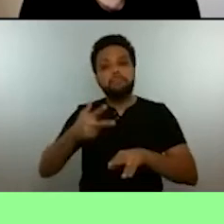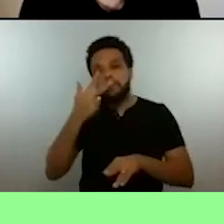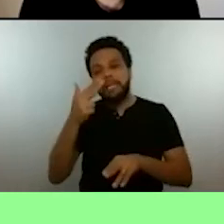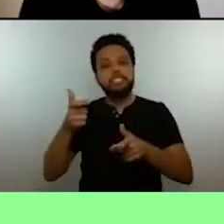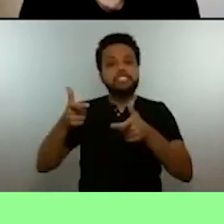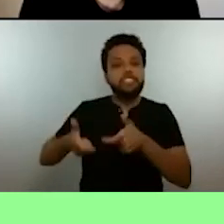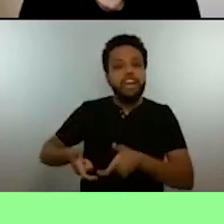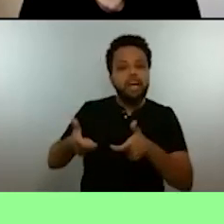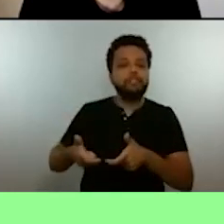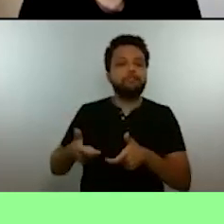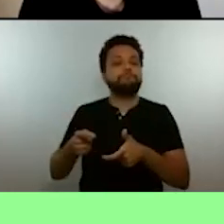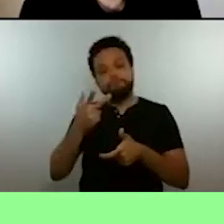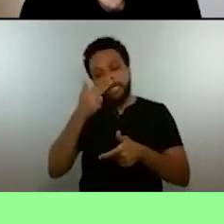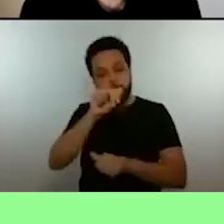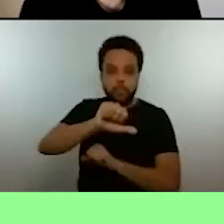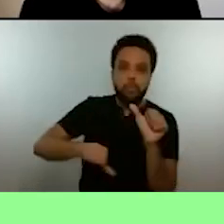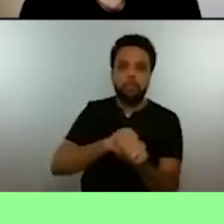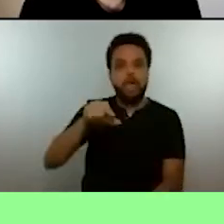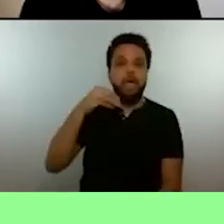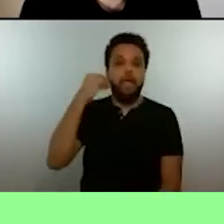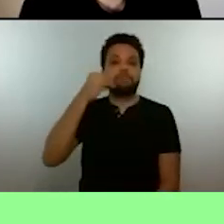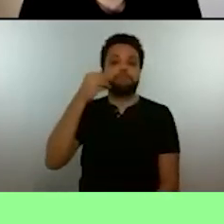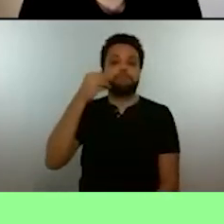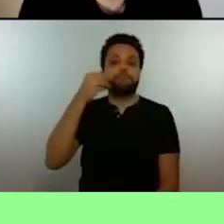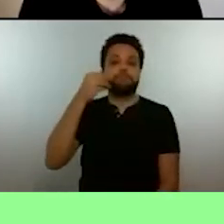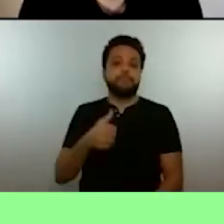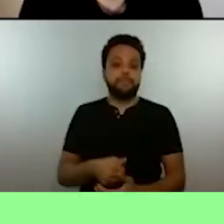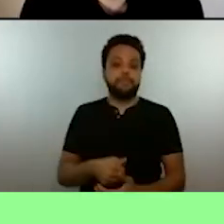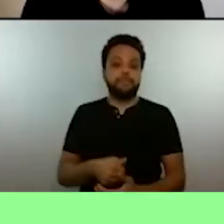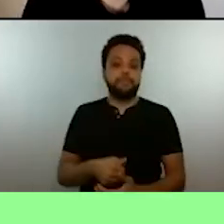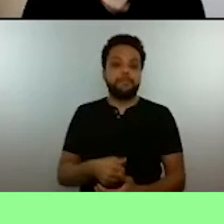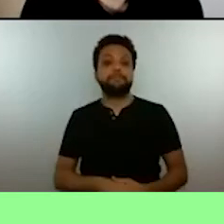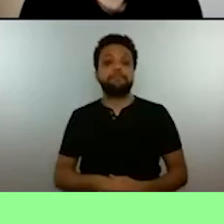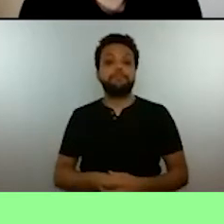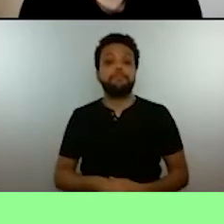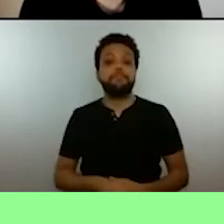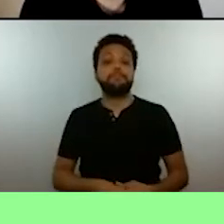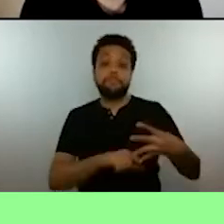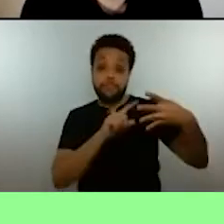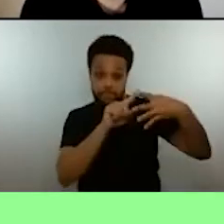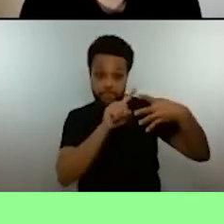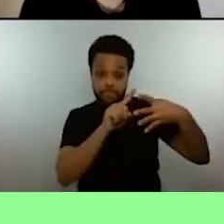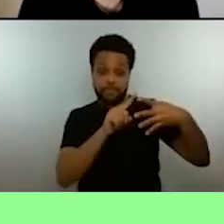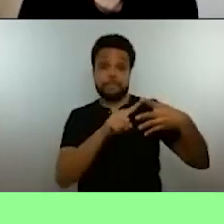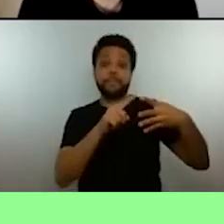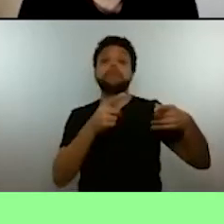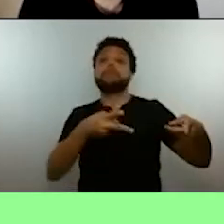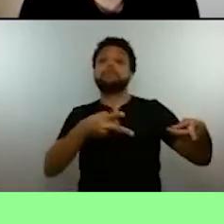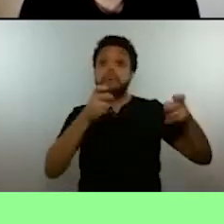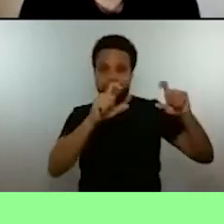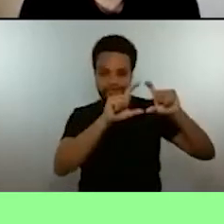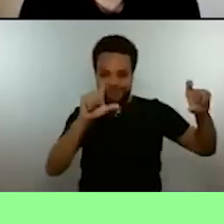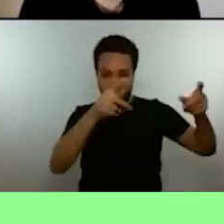aí o critério perceptível, ele quer dizer, olha, o usuário ele precisa